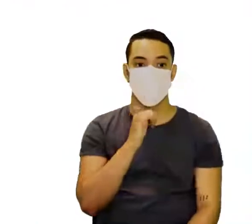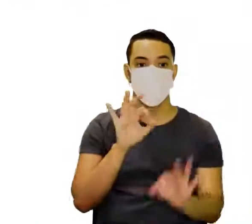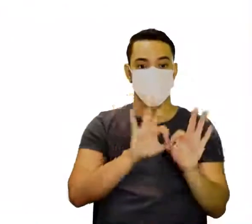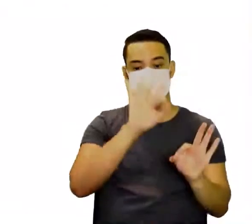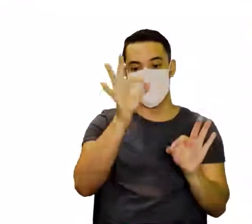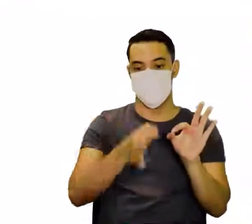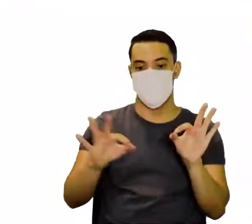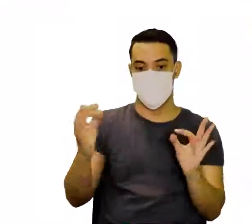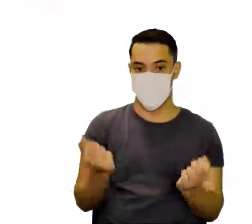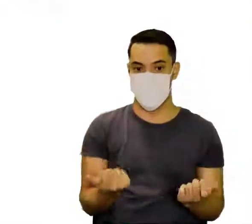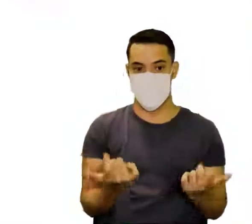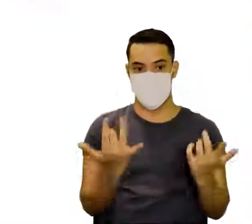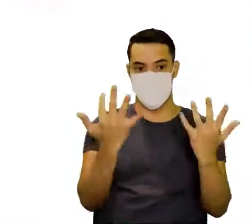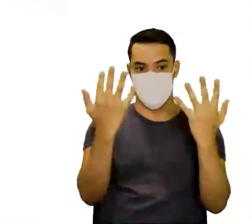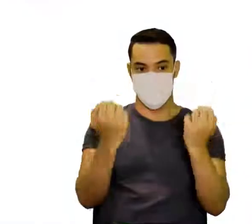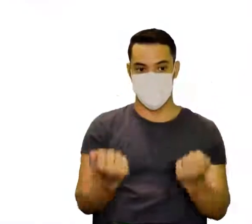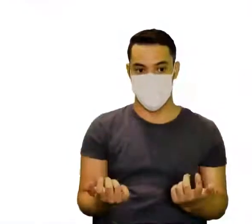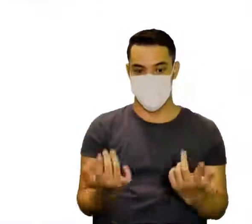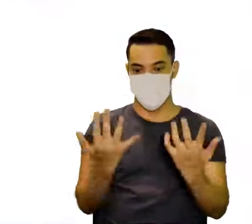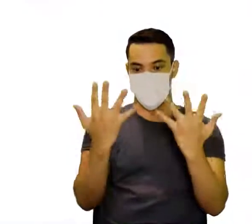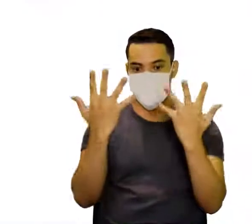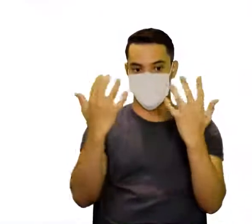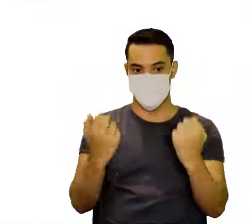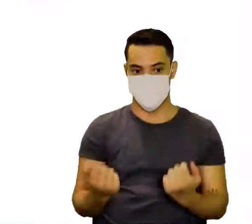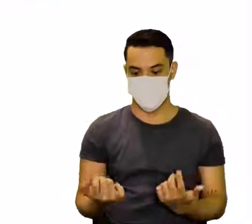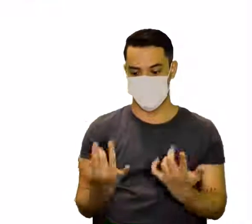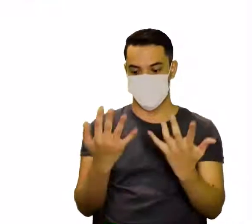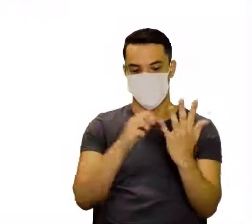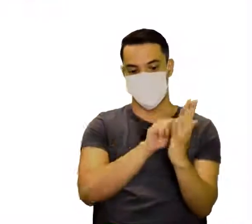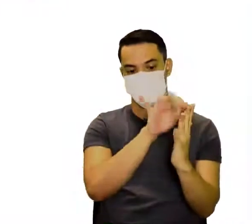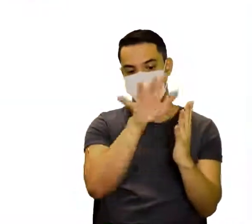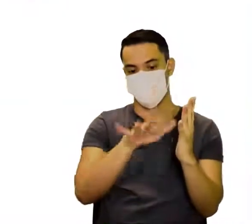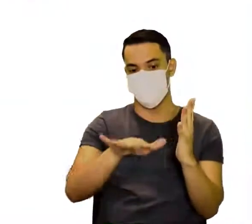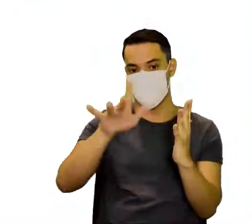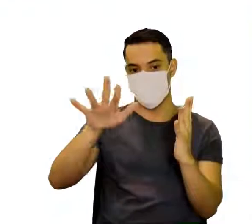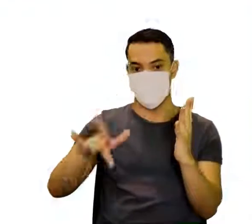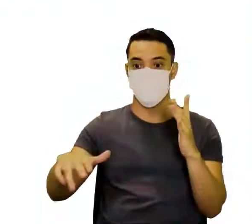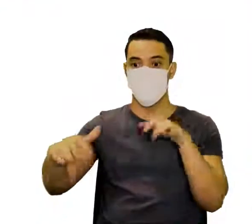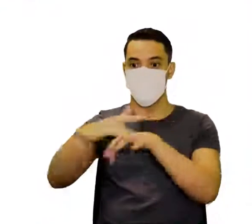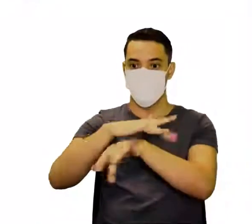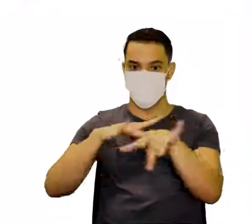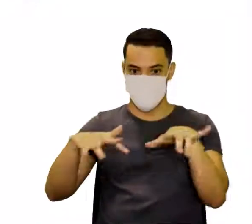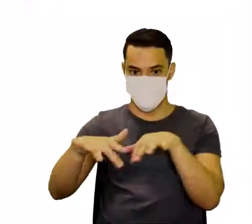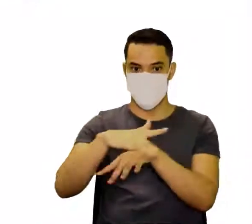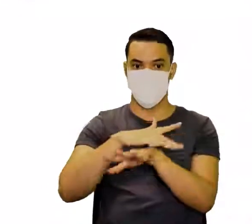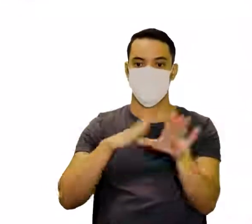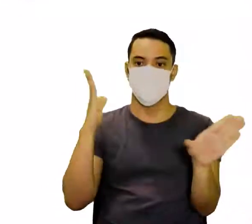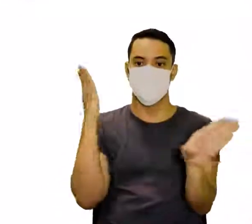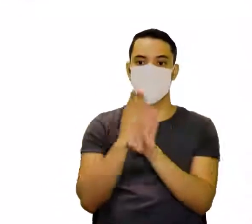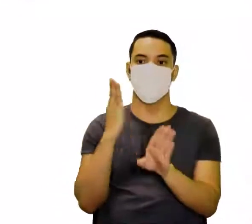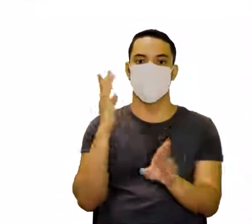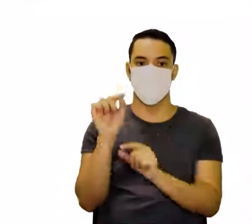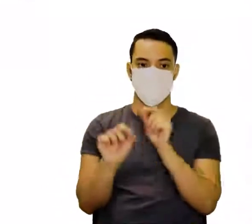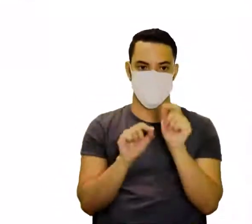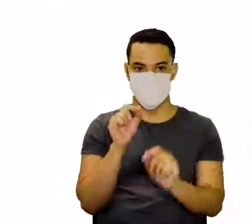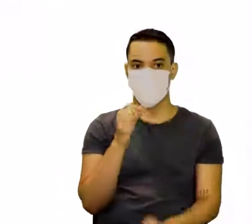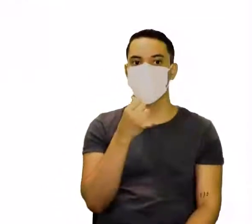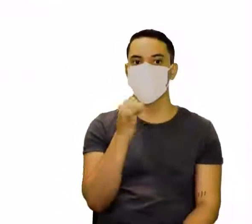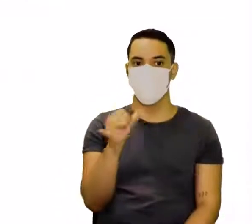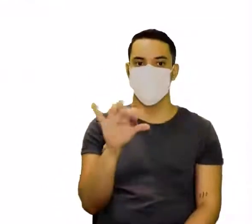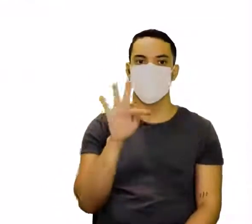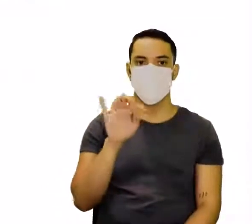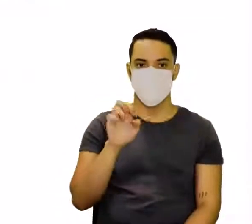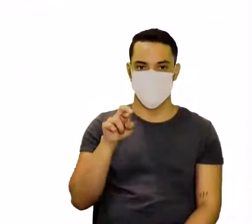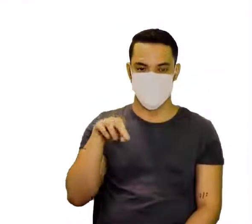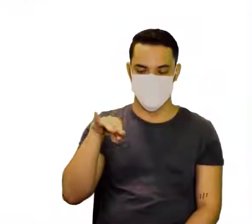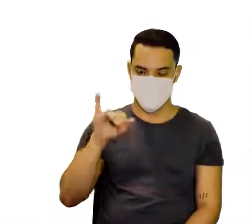Turbinas a vapor. Então, turbinas a vapor, elas se movimentam através aqui, ó, da energia